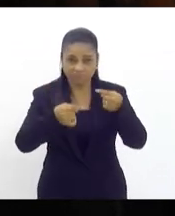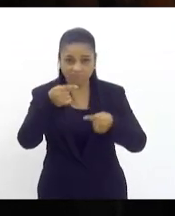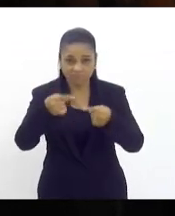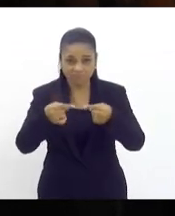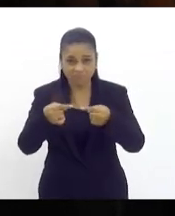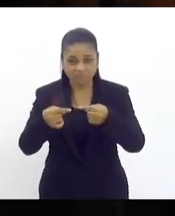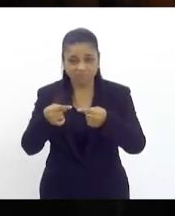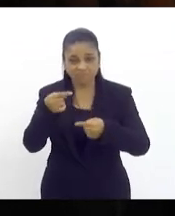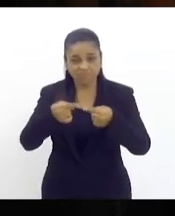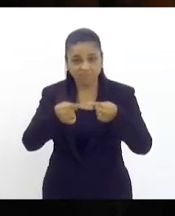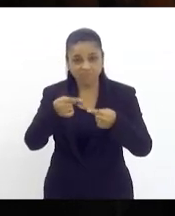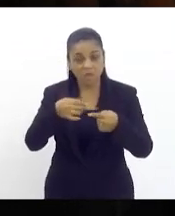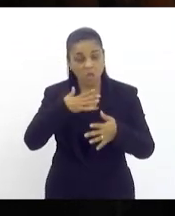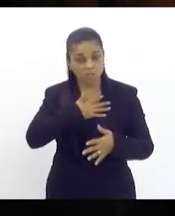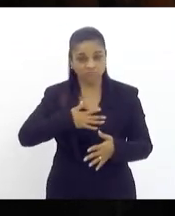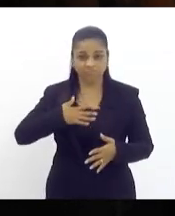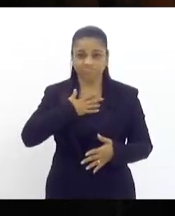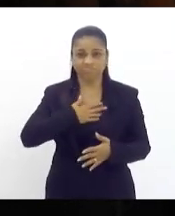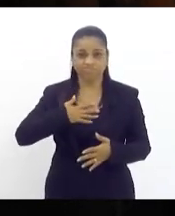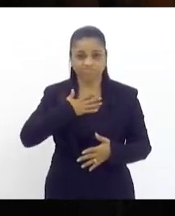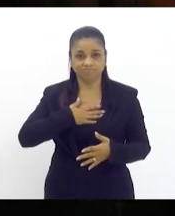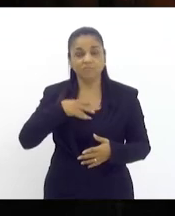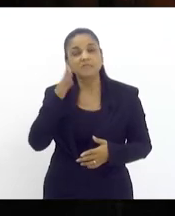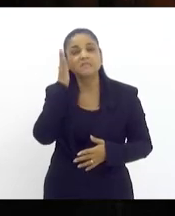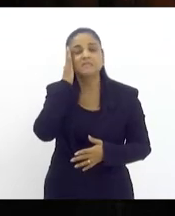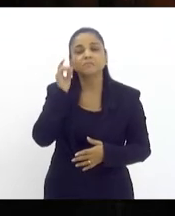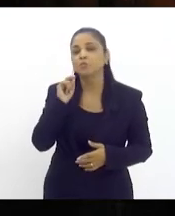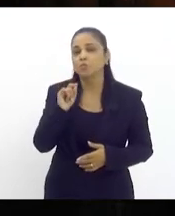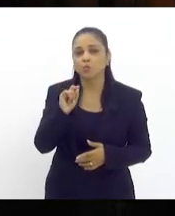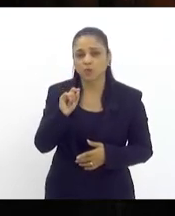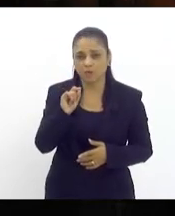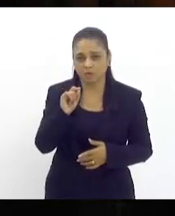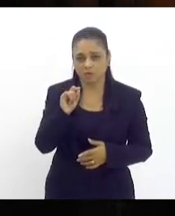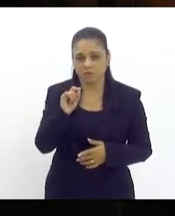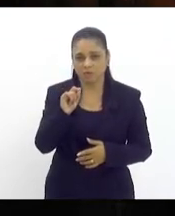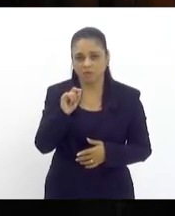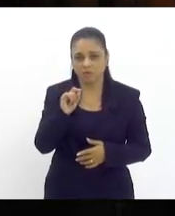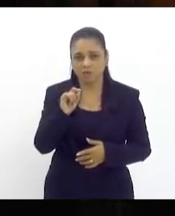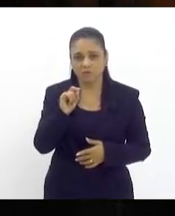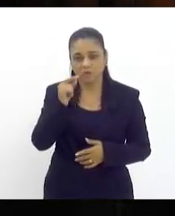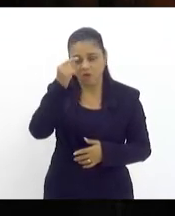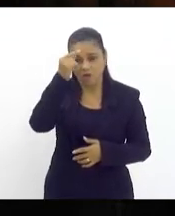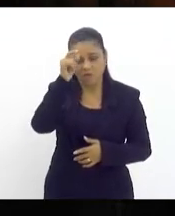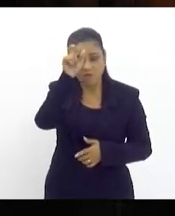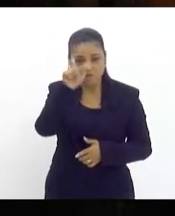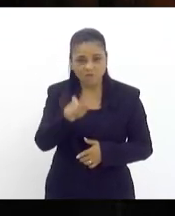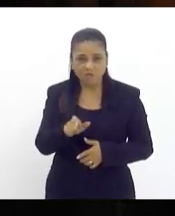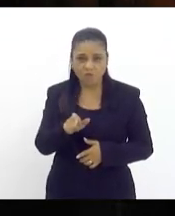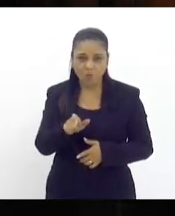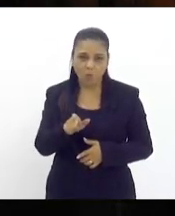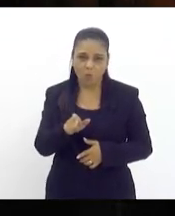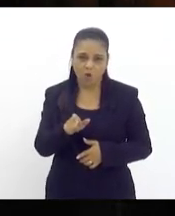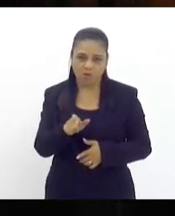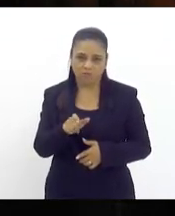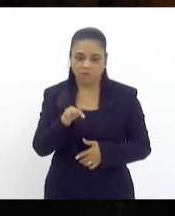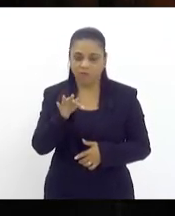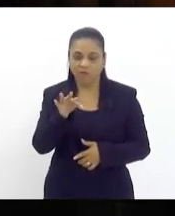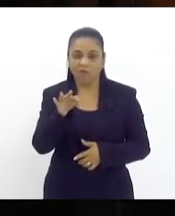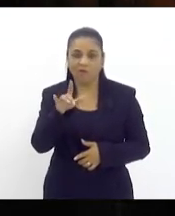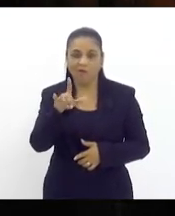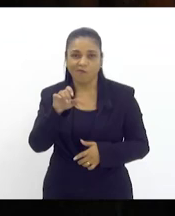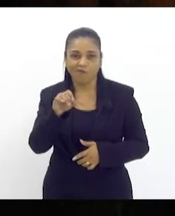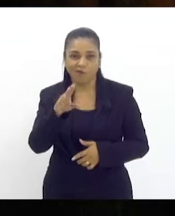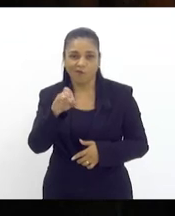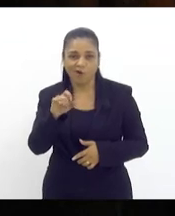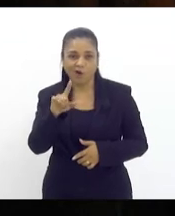me tinha algo que me deixava satisfeito que era saber que ele não se trata de uma figura do folclore carioca porque em